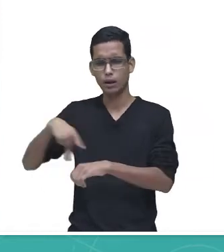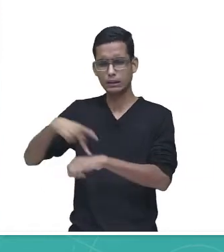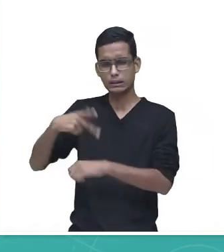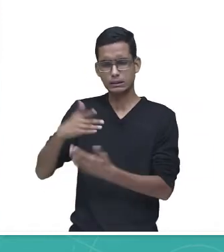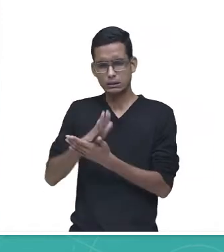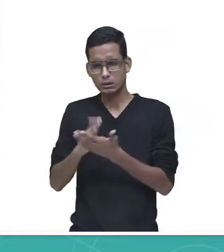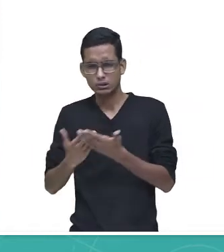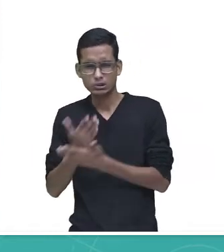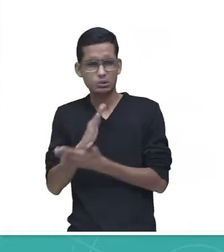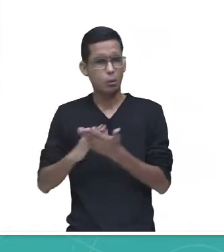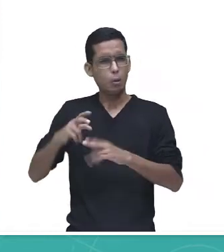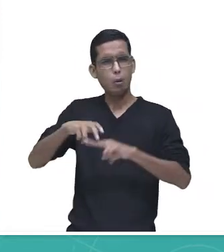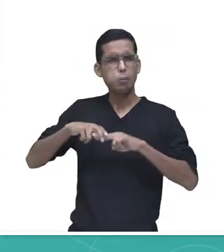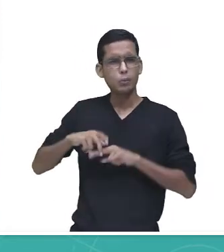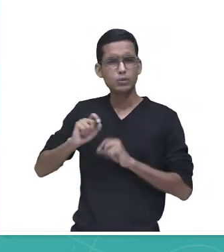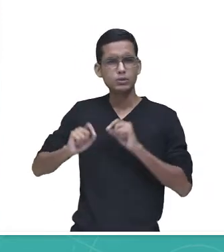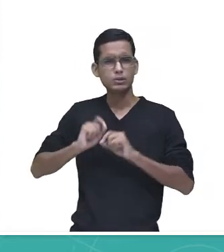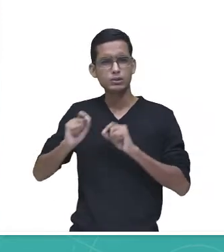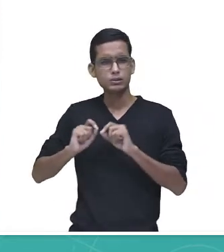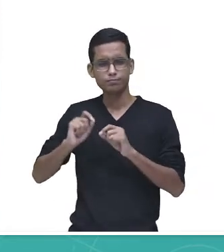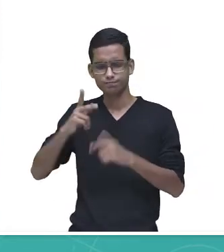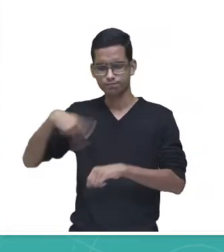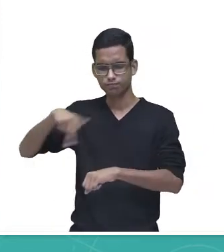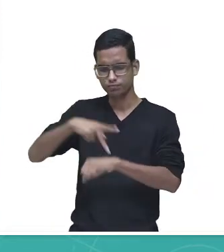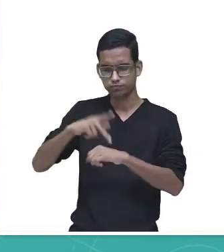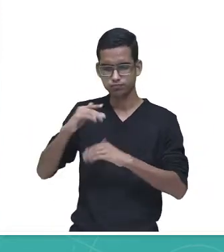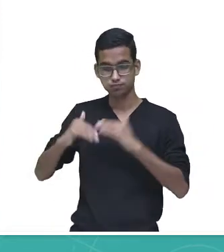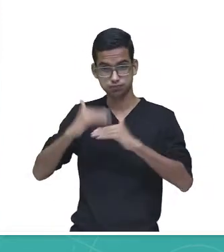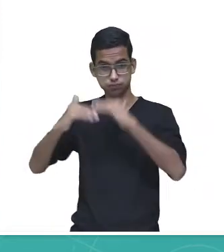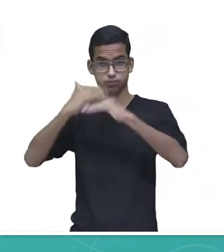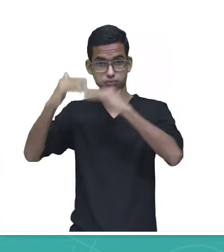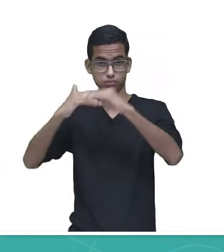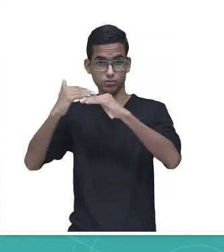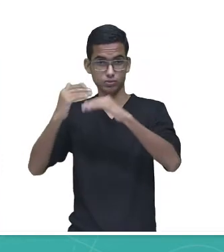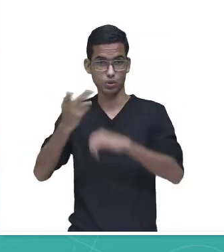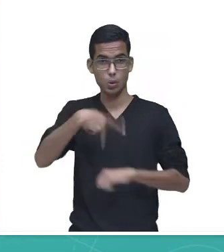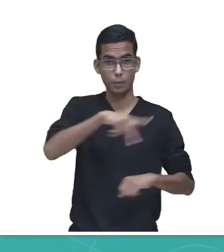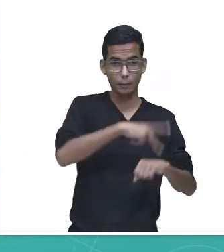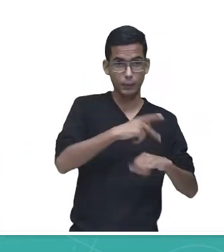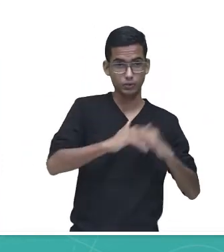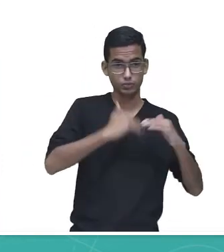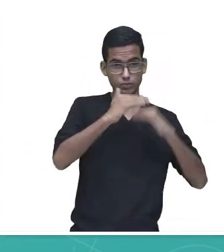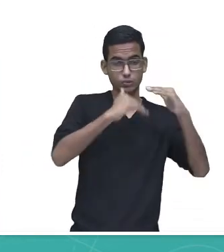termos, países desenvolvidos, ou países em desenvolvimento.